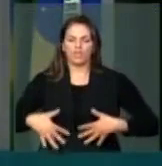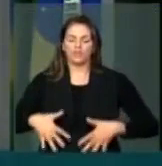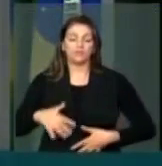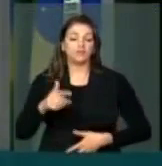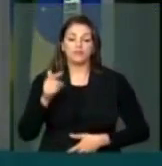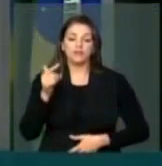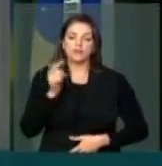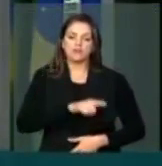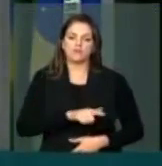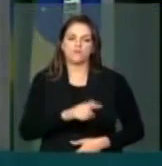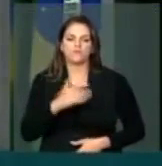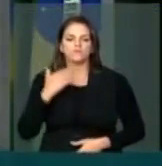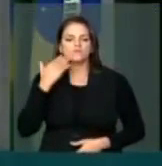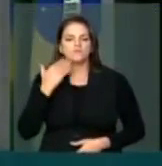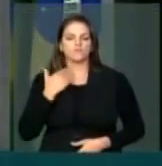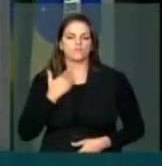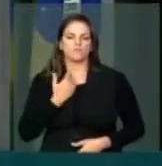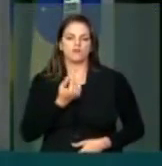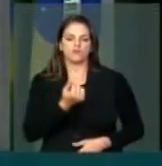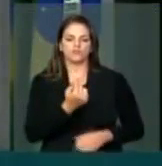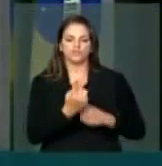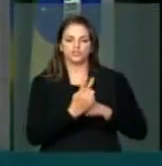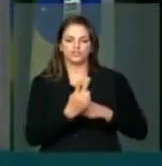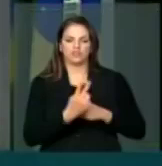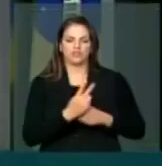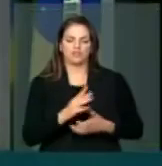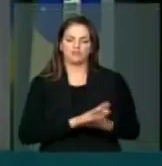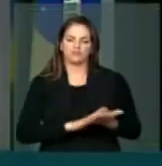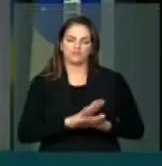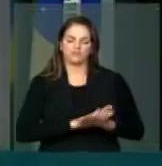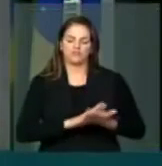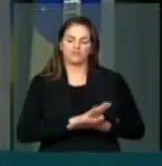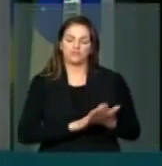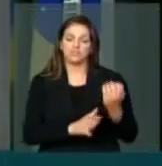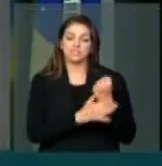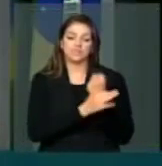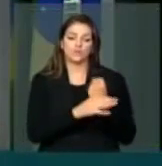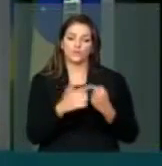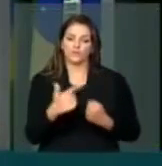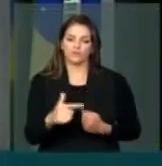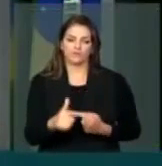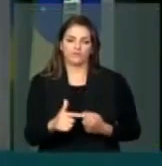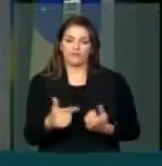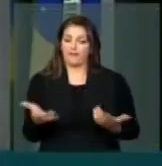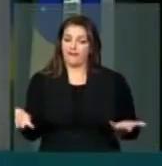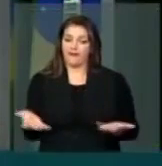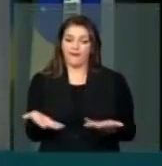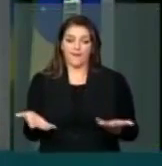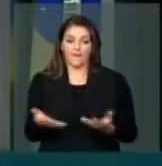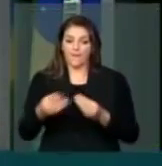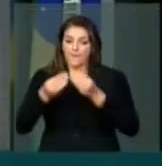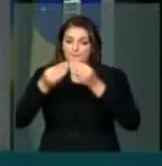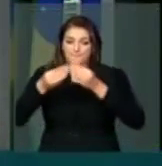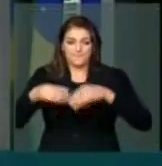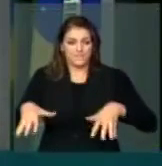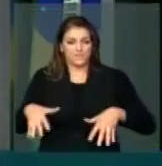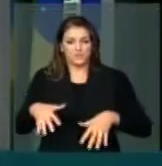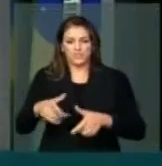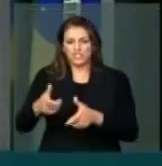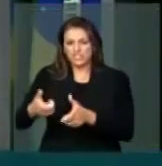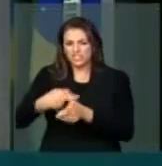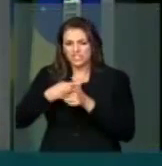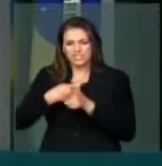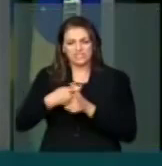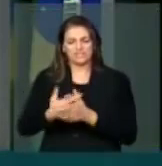rede pública ou privada, não tiveram seguro das suas operações e terão essas dívidas para pagar junto ao